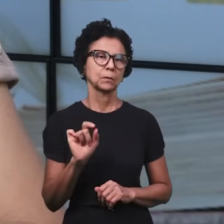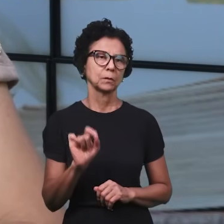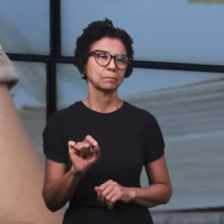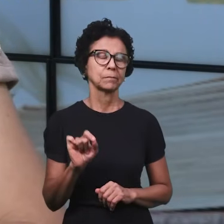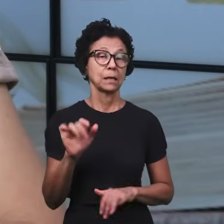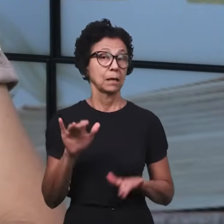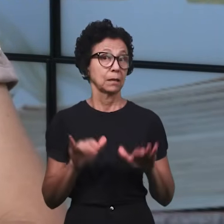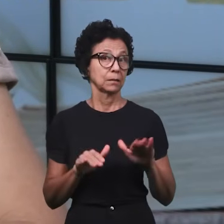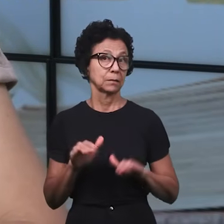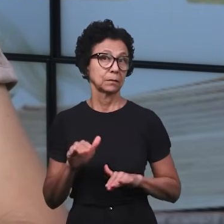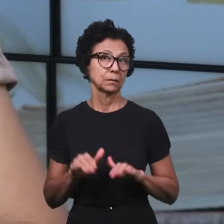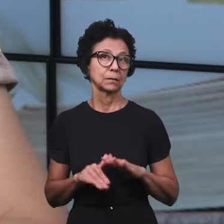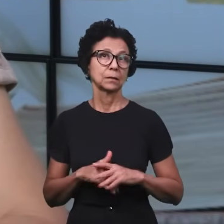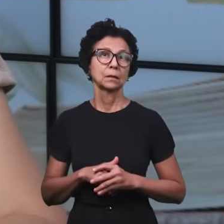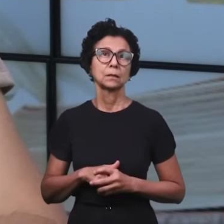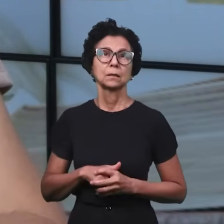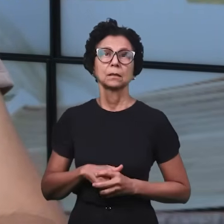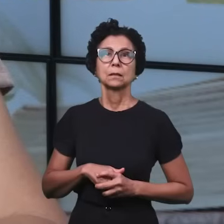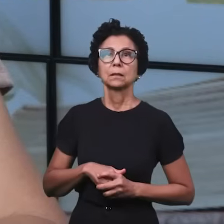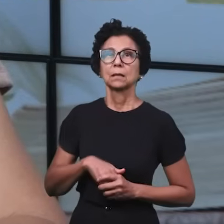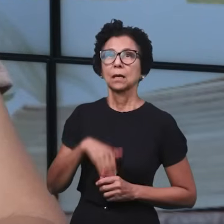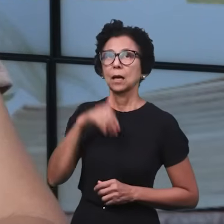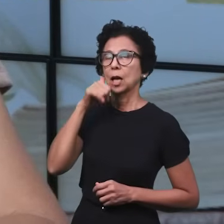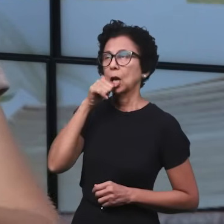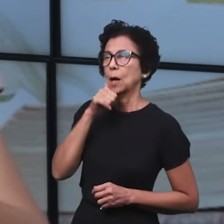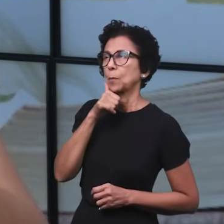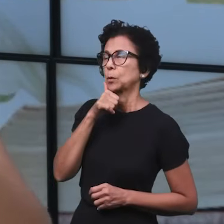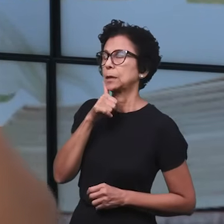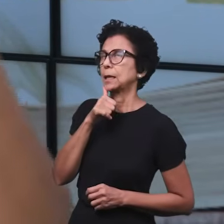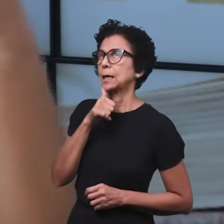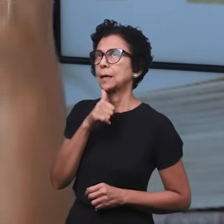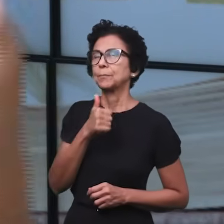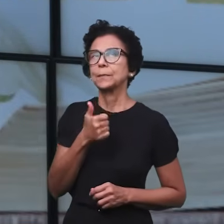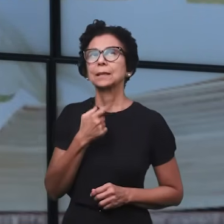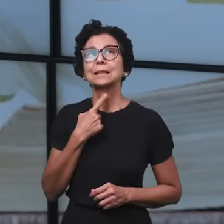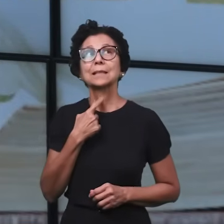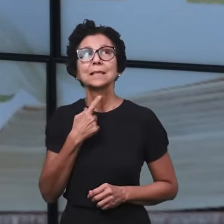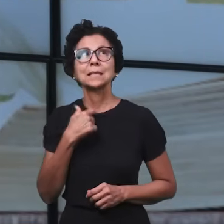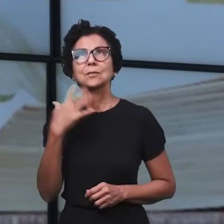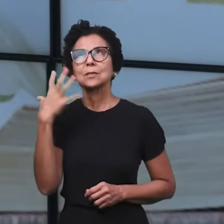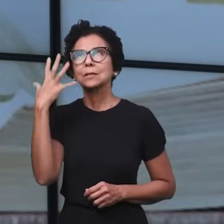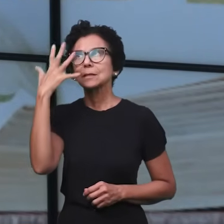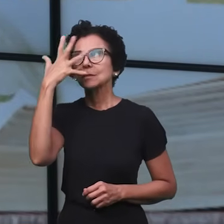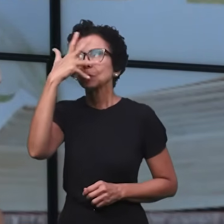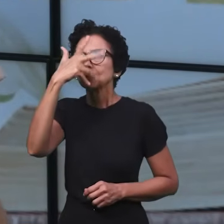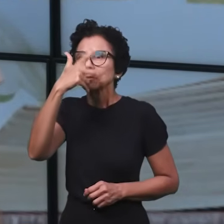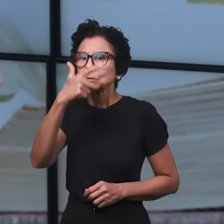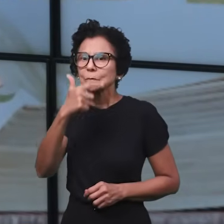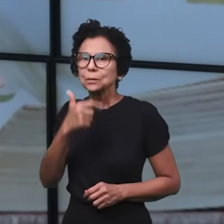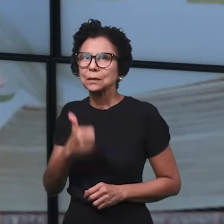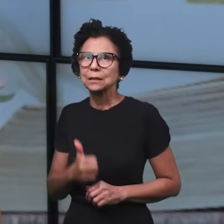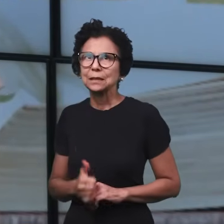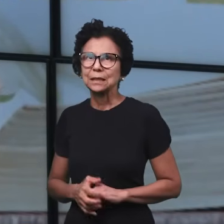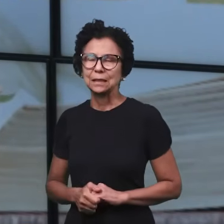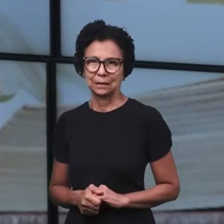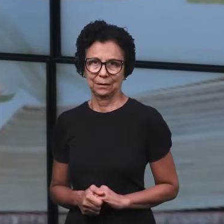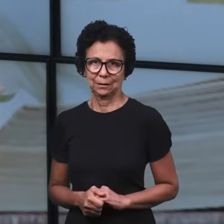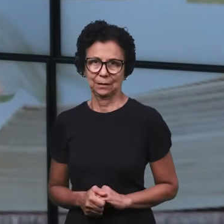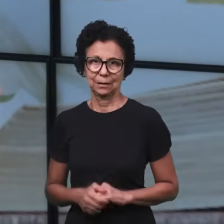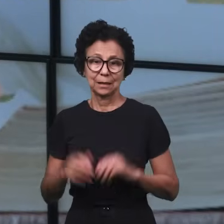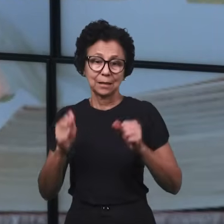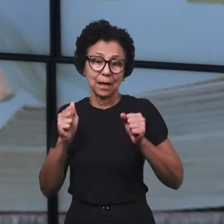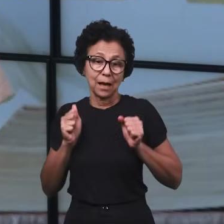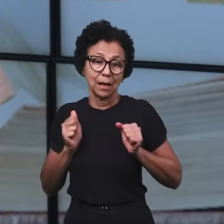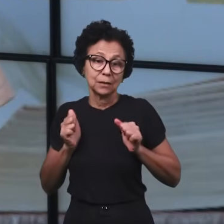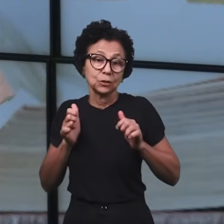falou, né? Que às vezes a mulher quer ter a sua beleza, às vezes não no enfeite, mas naquilo que ela